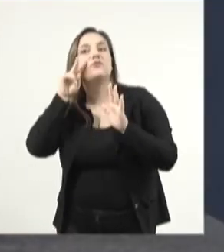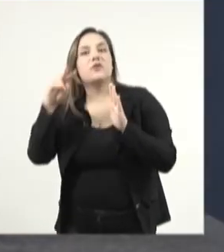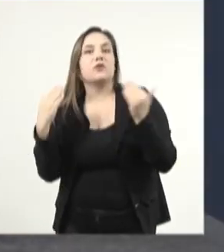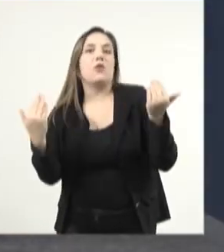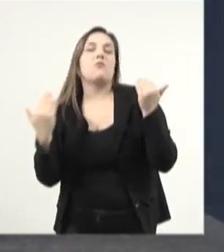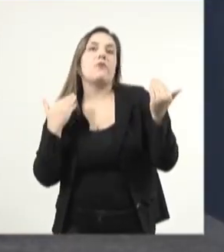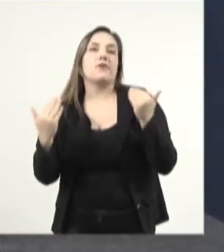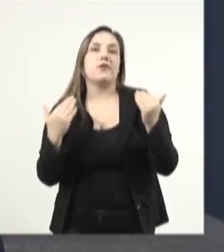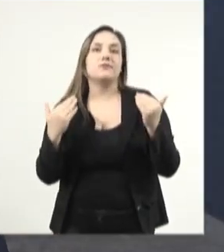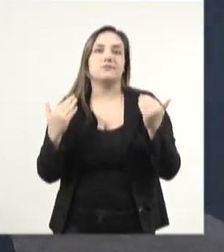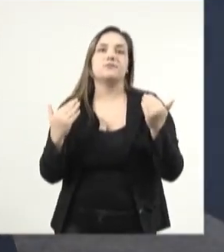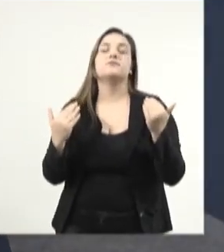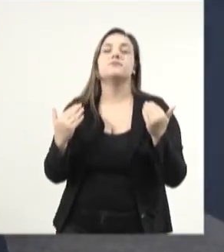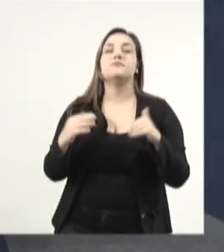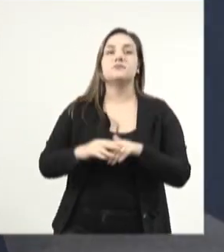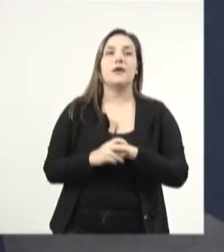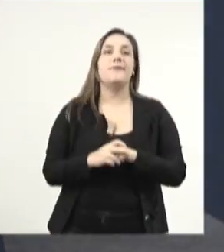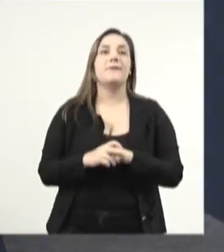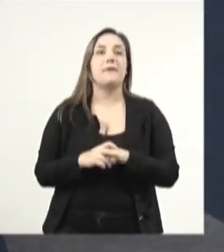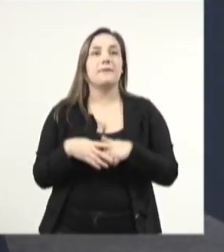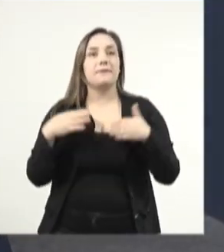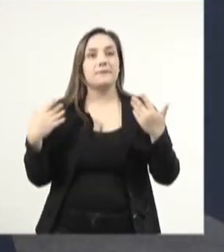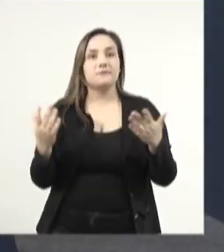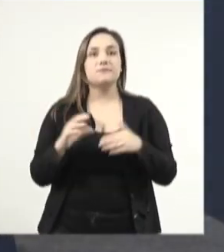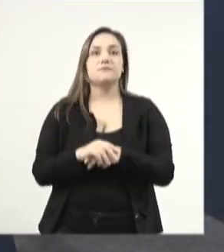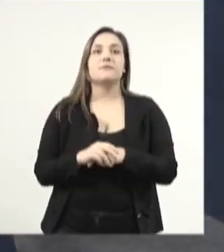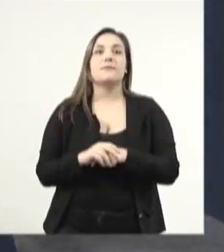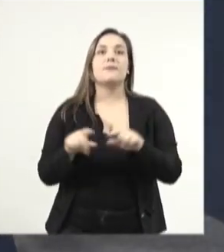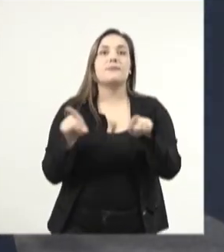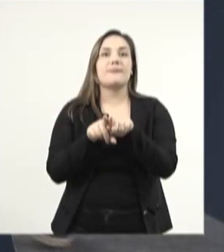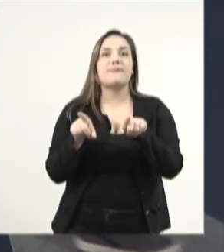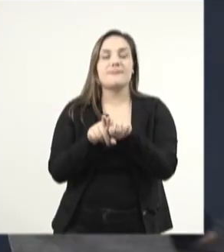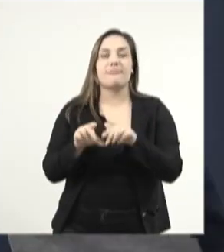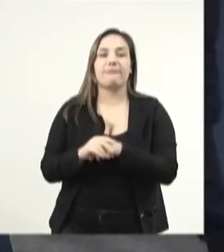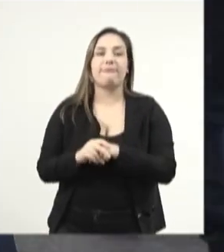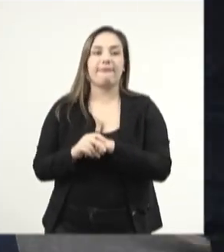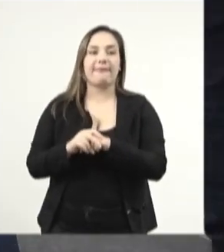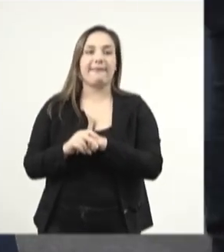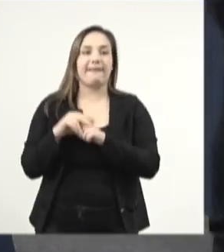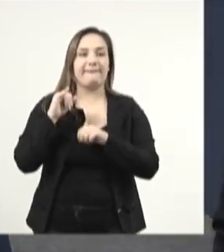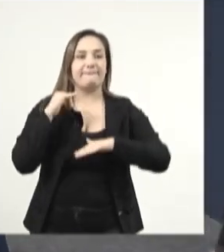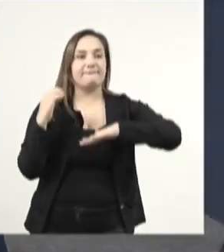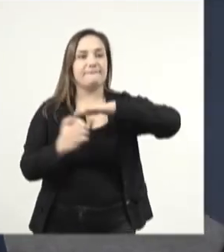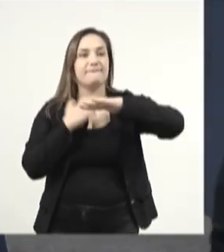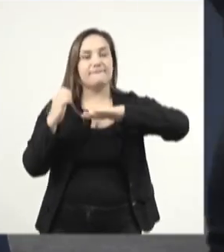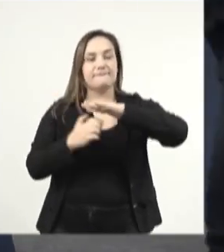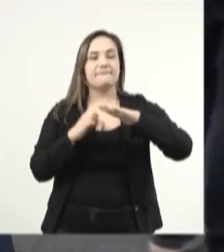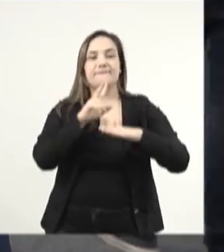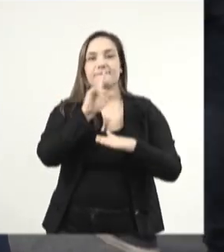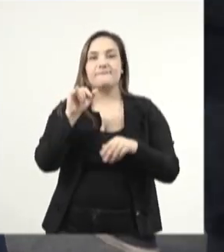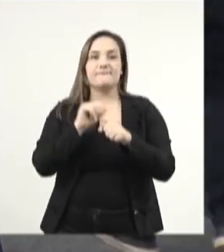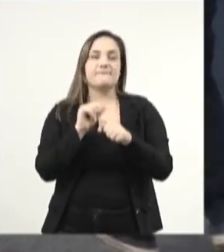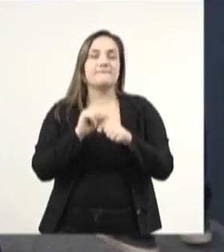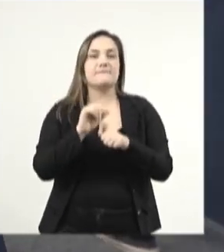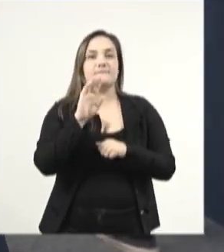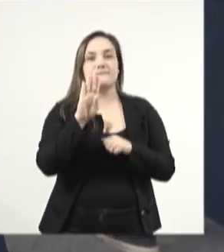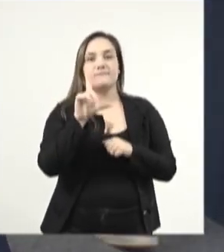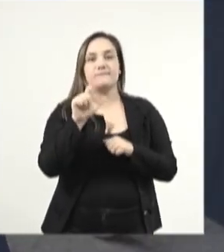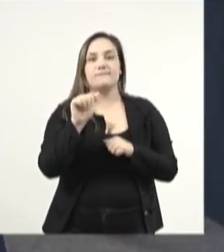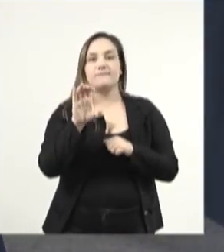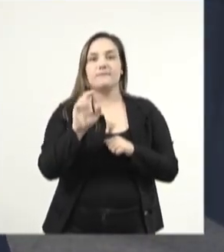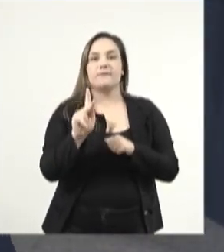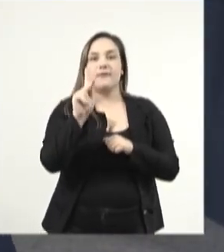em relação ao período anterior. E que também, quando uma empresa vai entrar em Black Friday, que ela